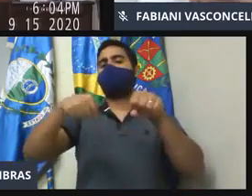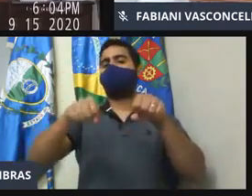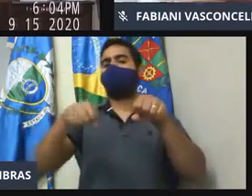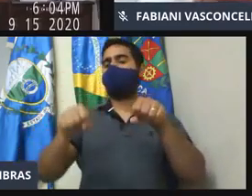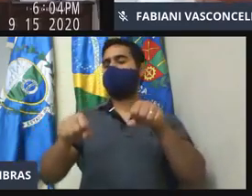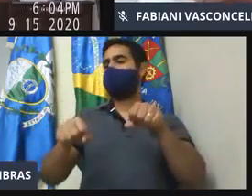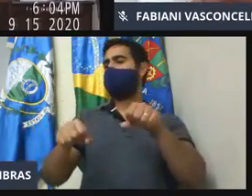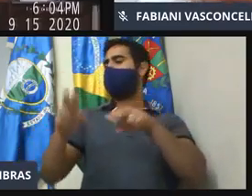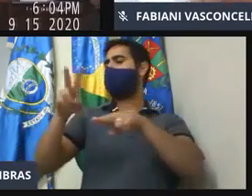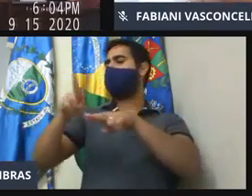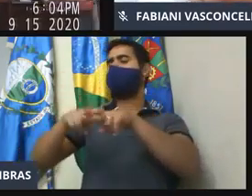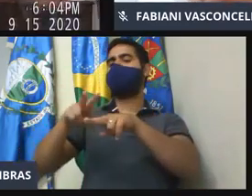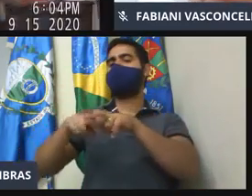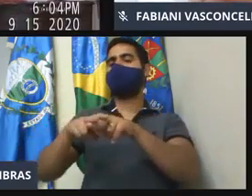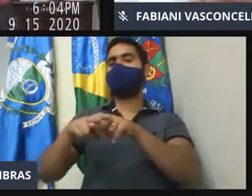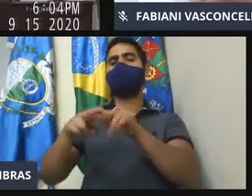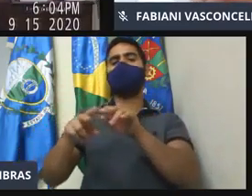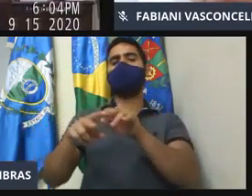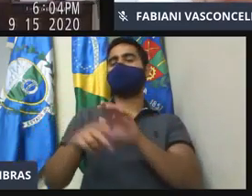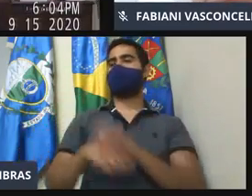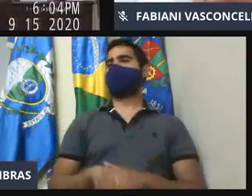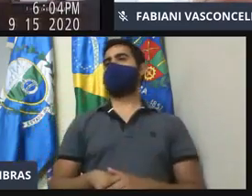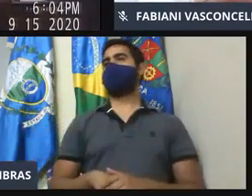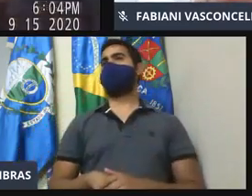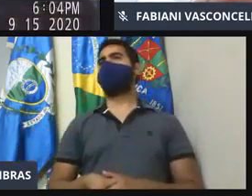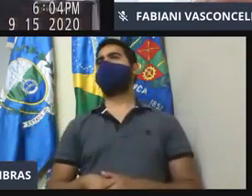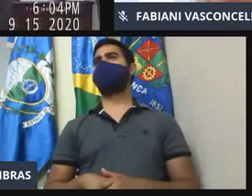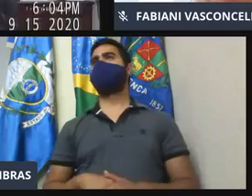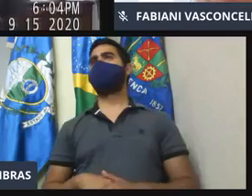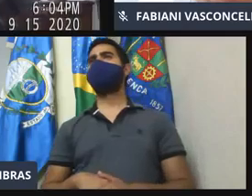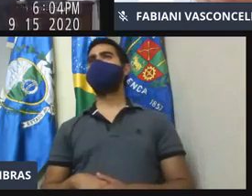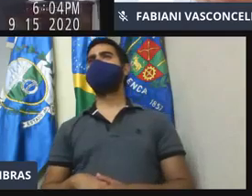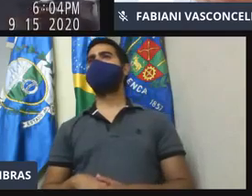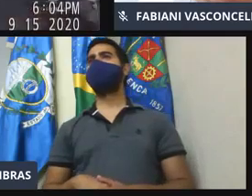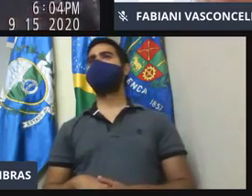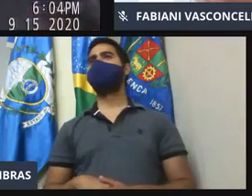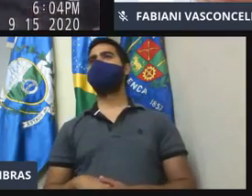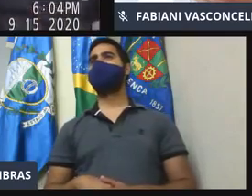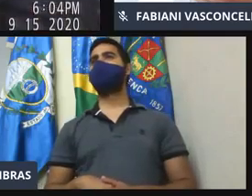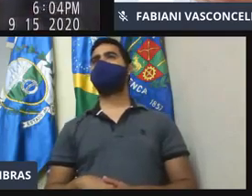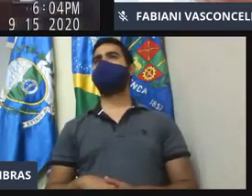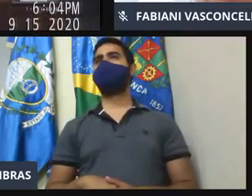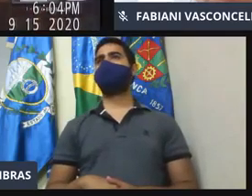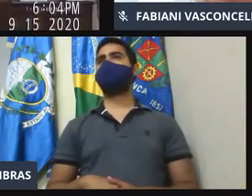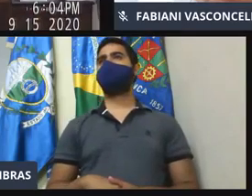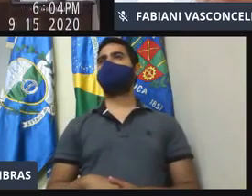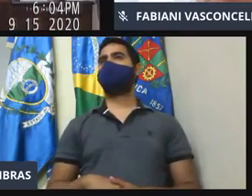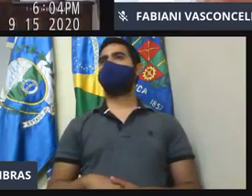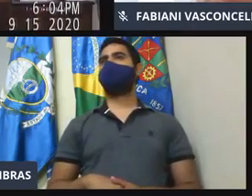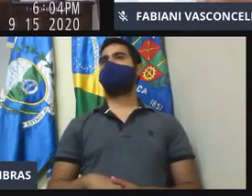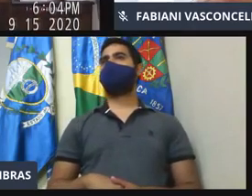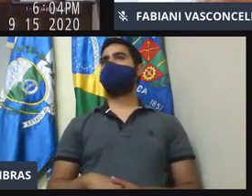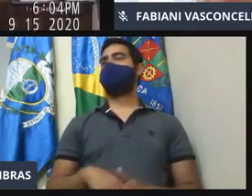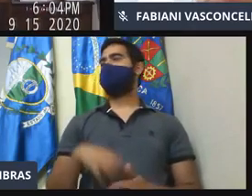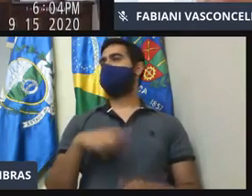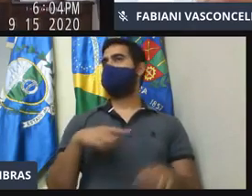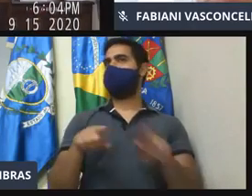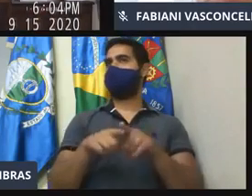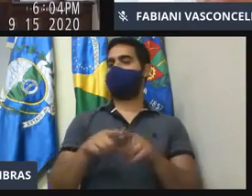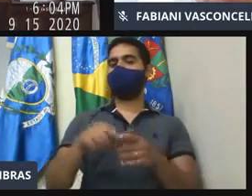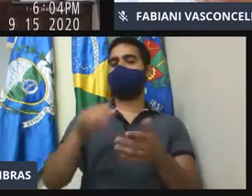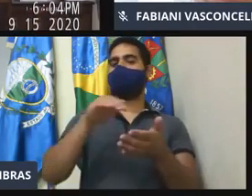são recolhidas nas operações. Tem aqui um retorno do vereador da Secretaria